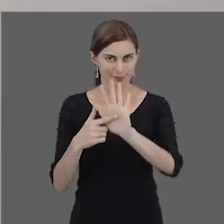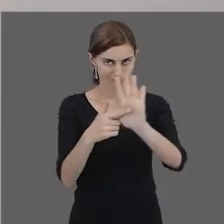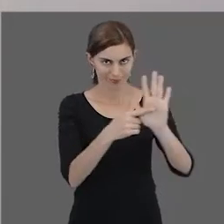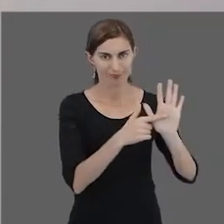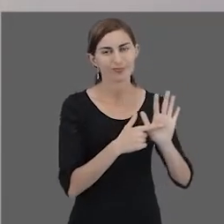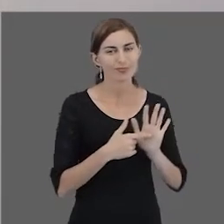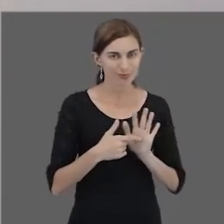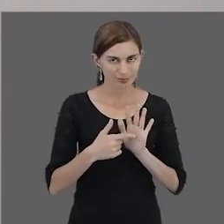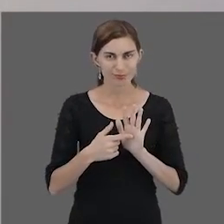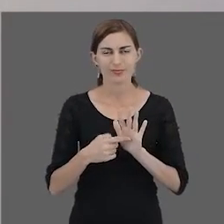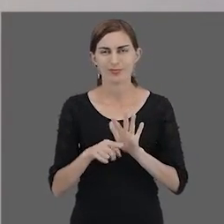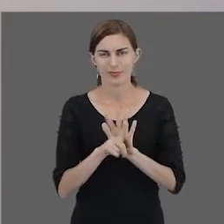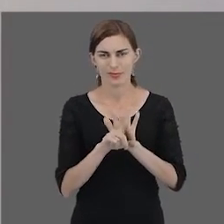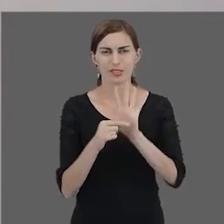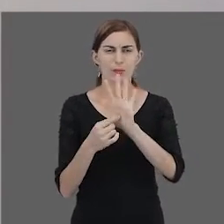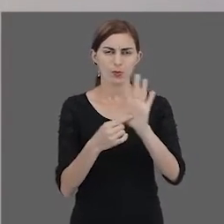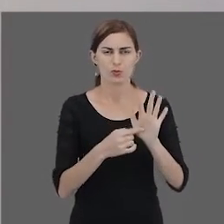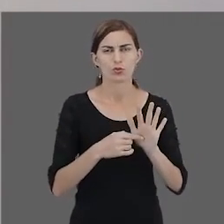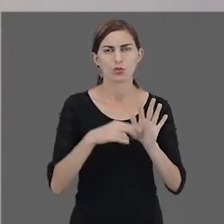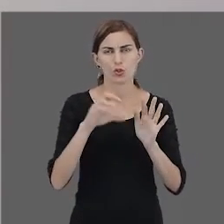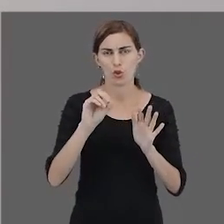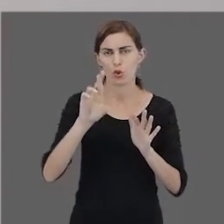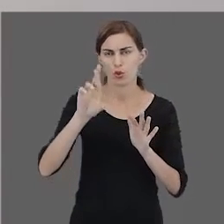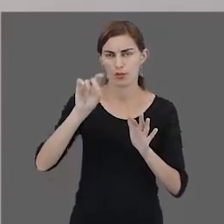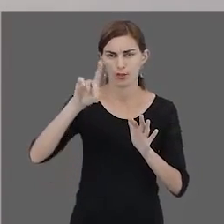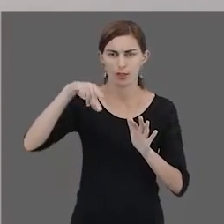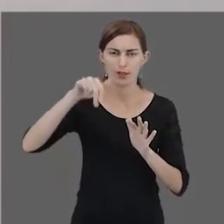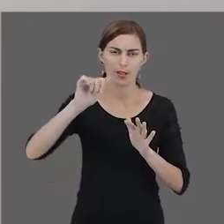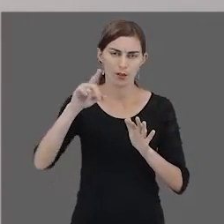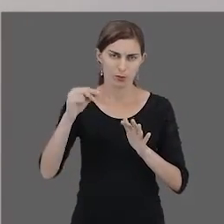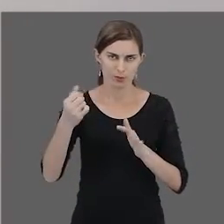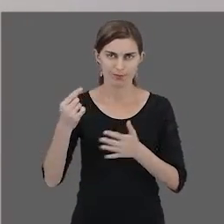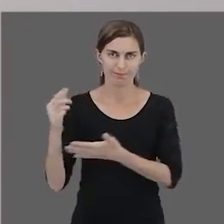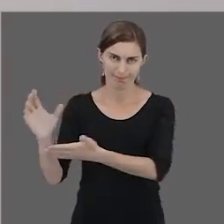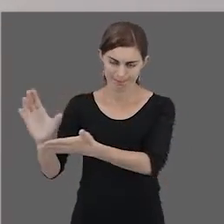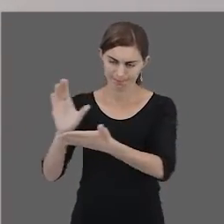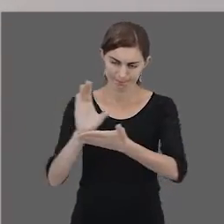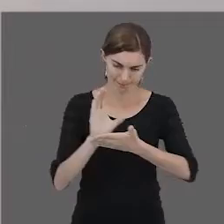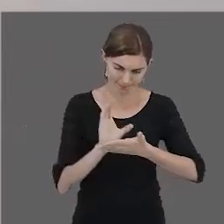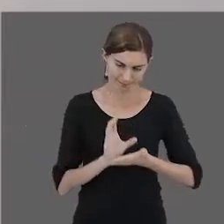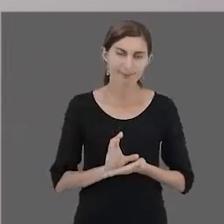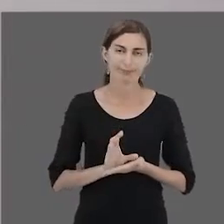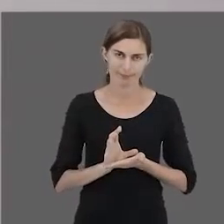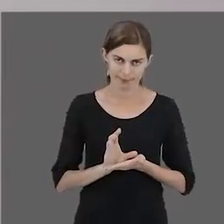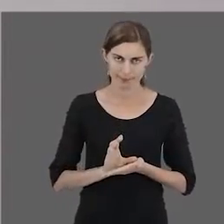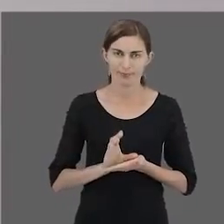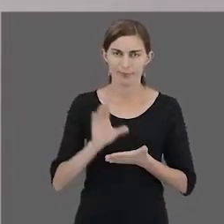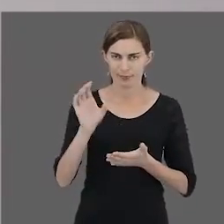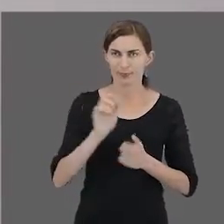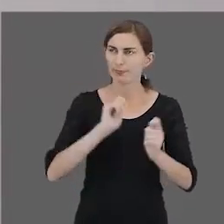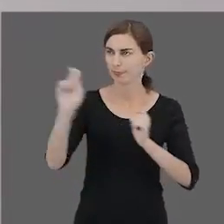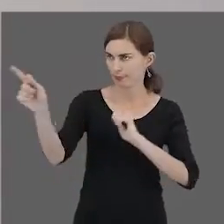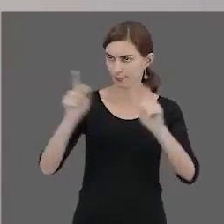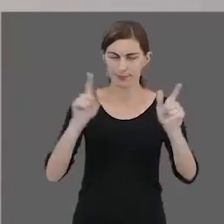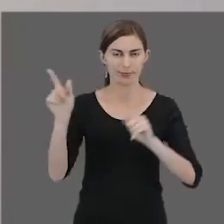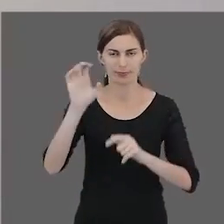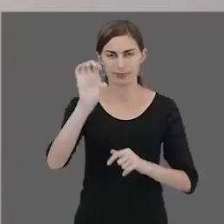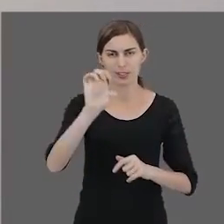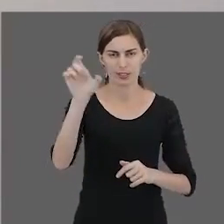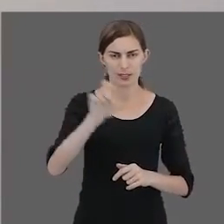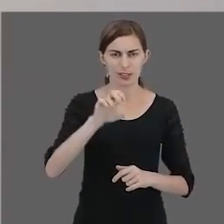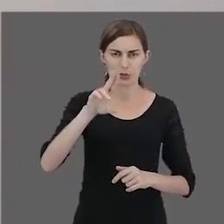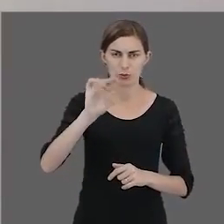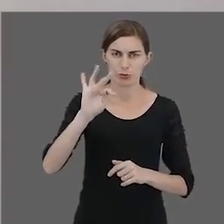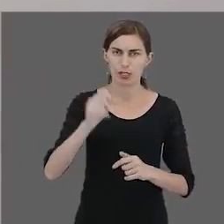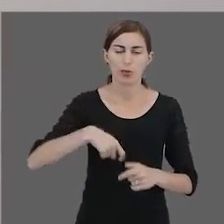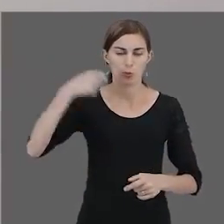aqui que o ordenador de despesa, ele recebe o recurso para executar de acordo com sua finalidade.